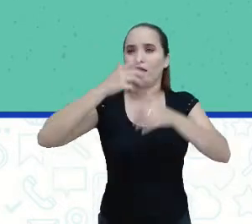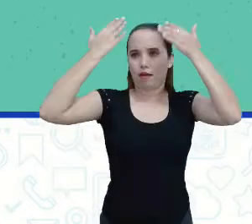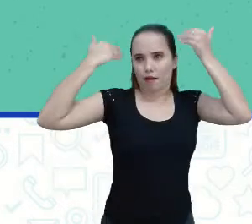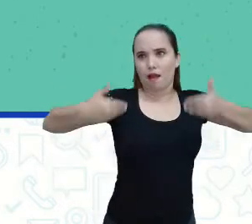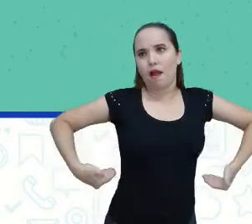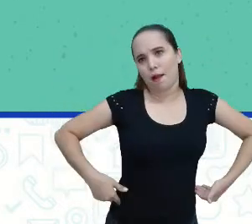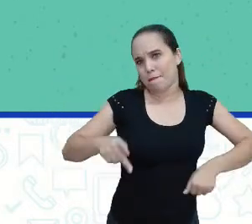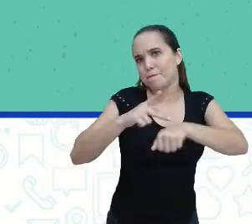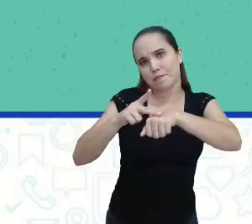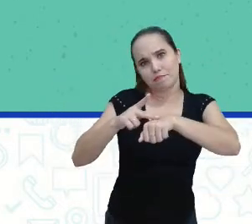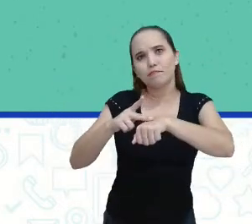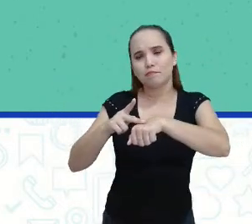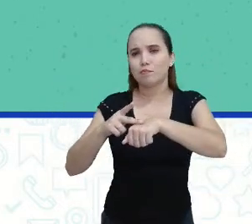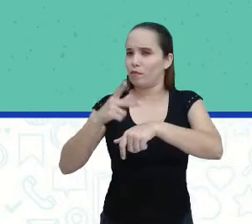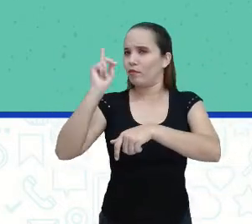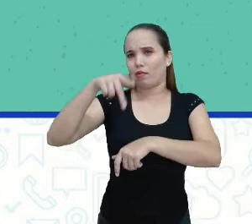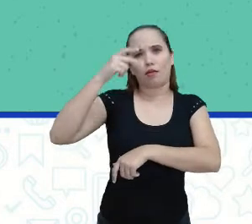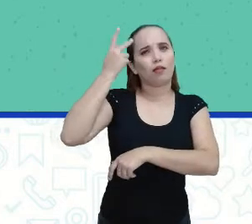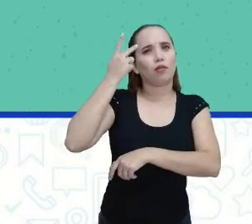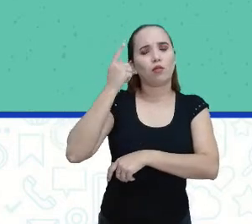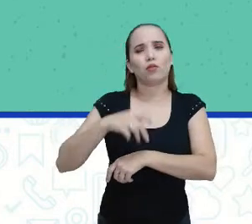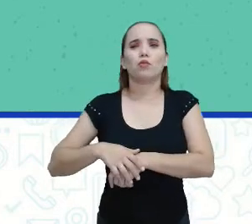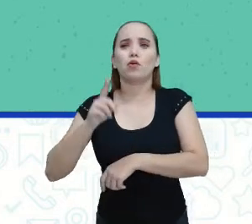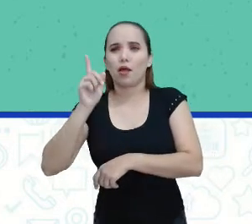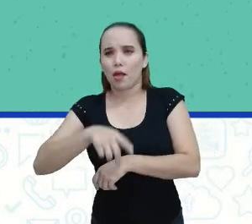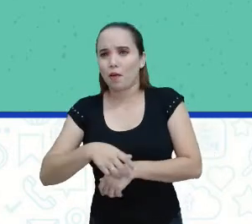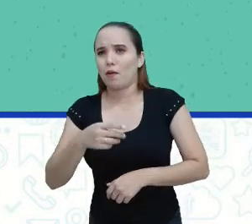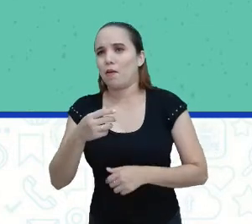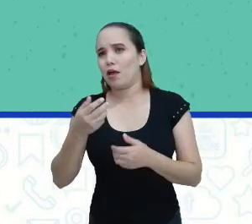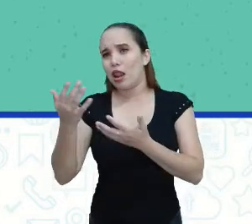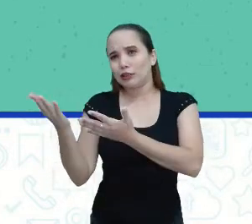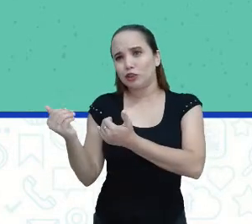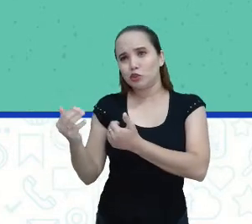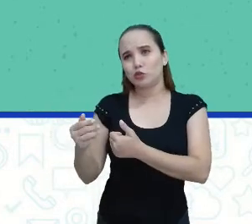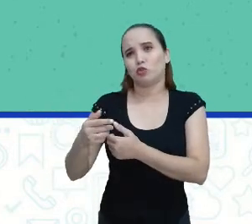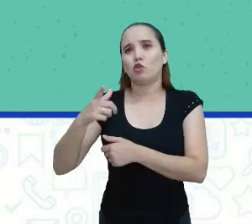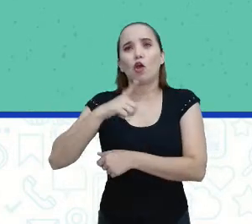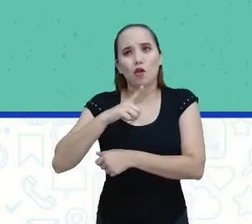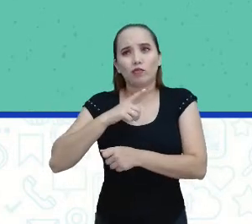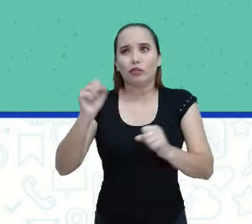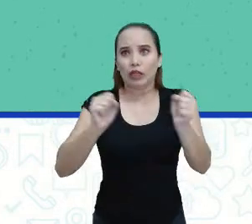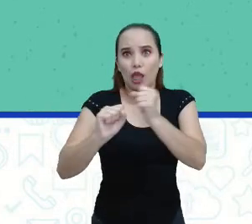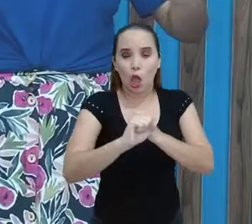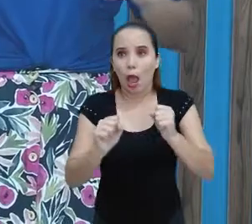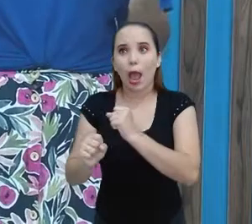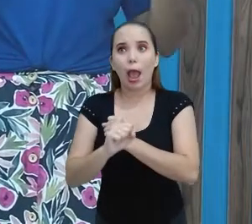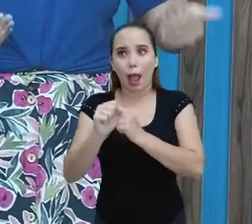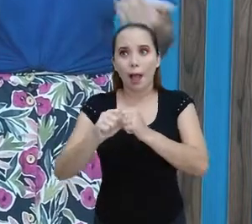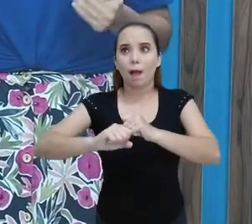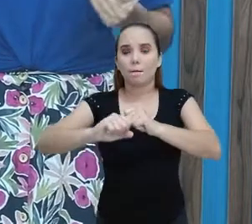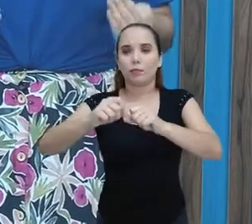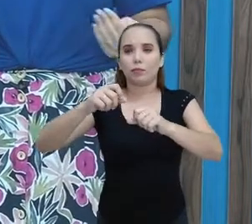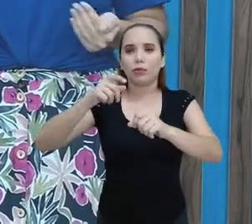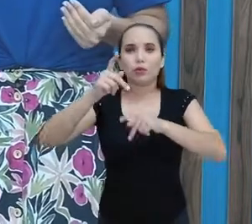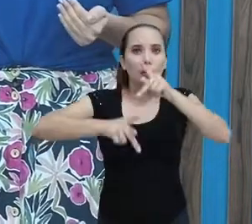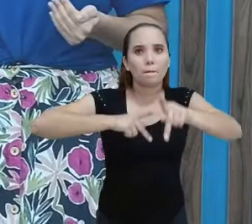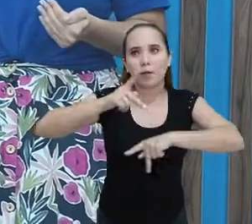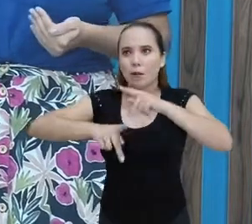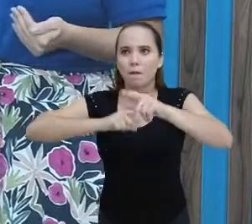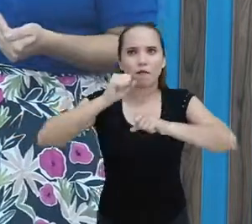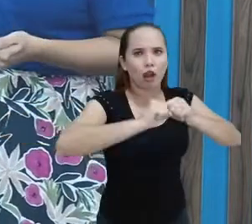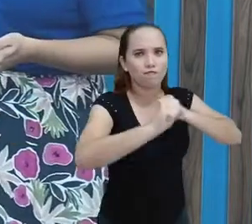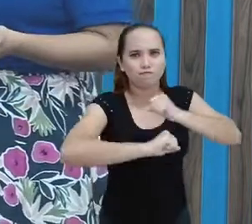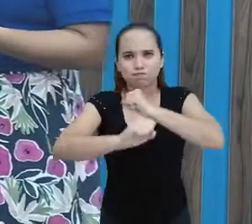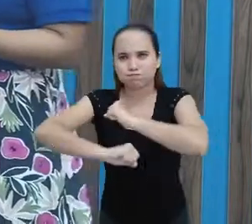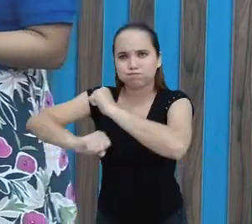agilidade inerente ao seu povo, que anda com os pés descalços pelas matas do Ipu. Então, percebam, há aqui também adjetivos como